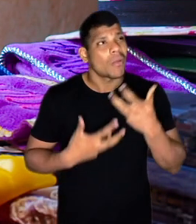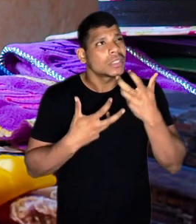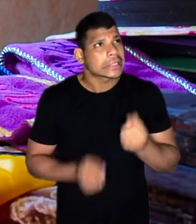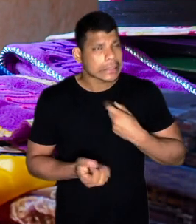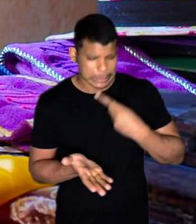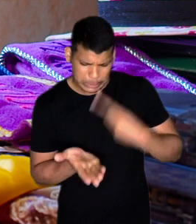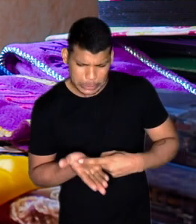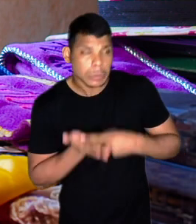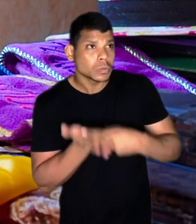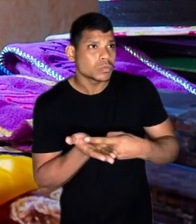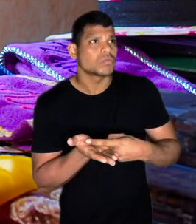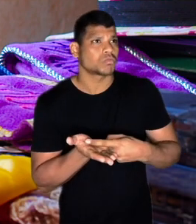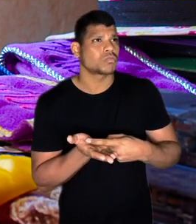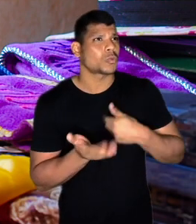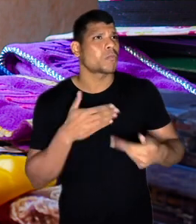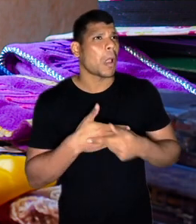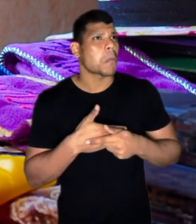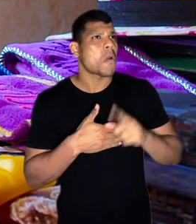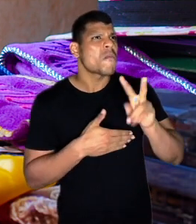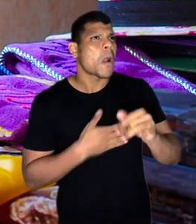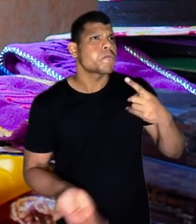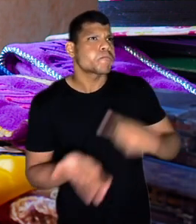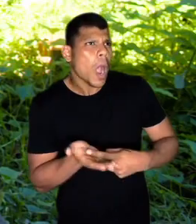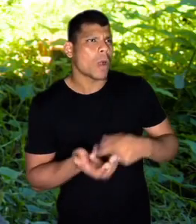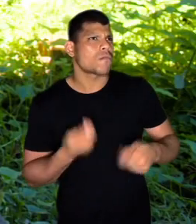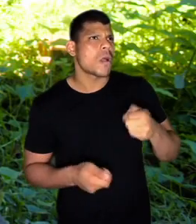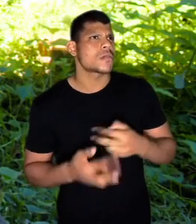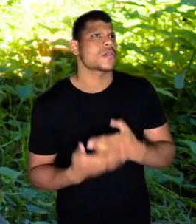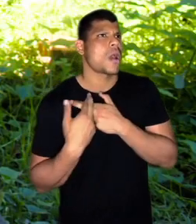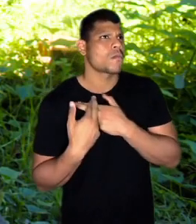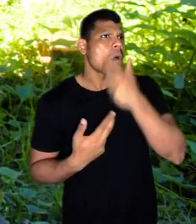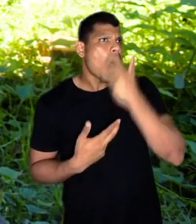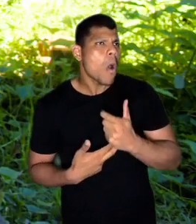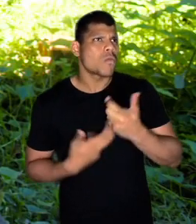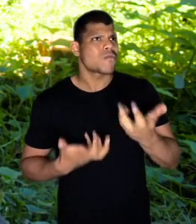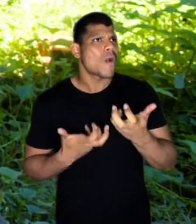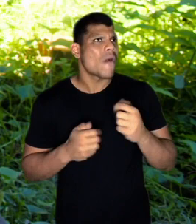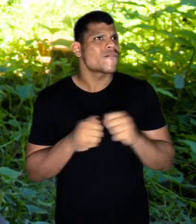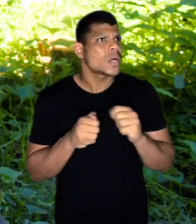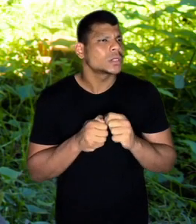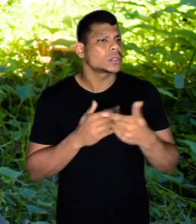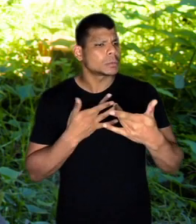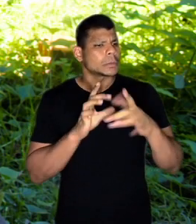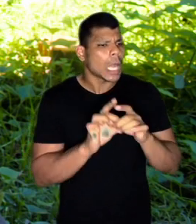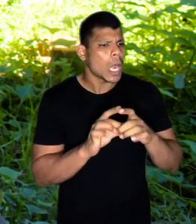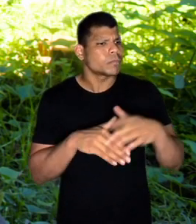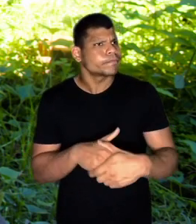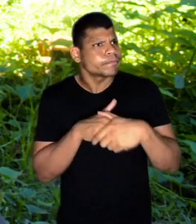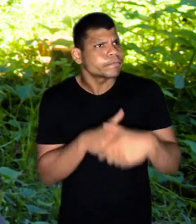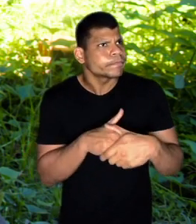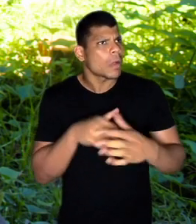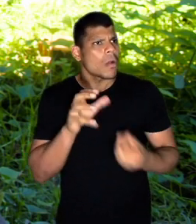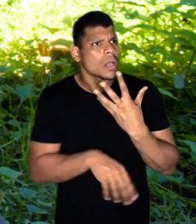aceito esse compromisso né assuma esse compromisso aceita essa responsabilidade de construir não é junto com a